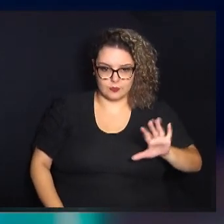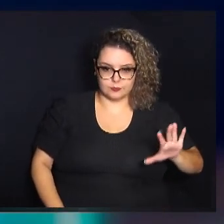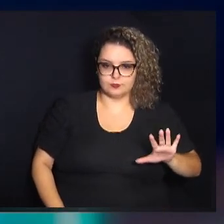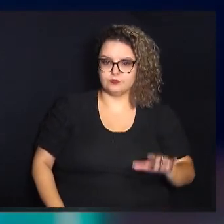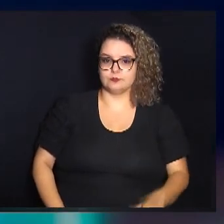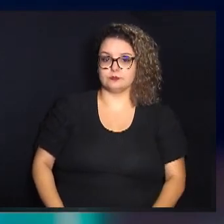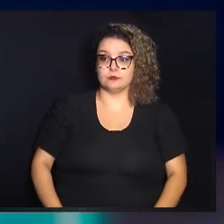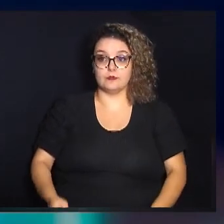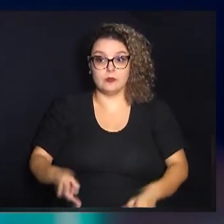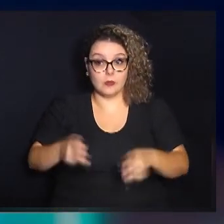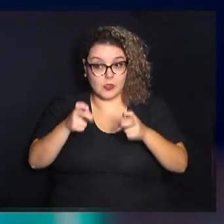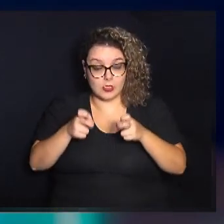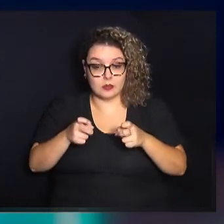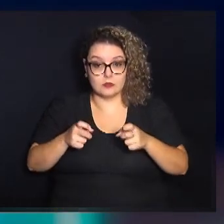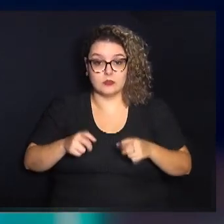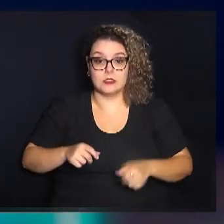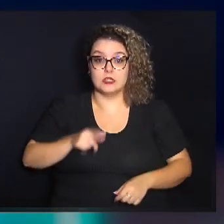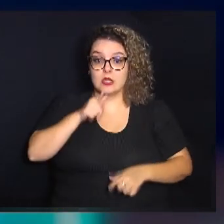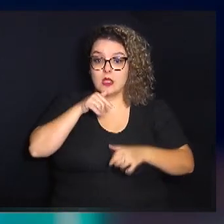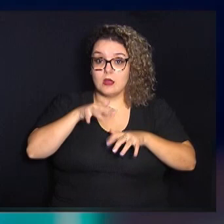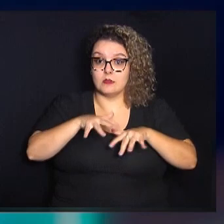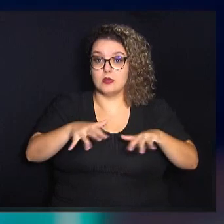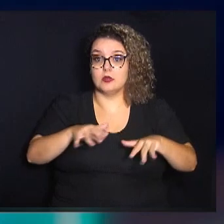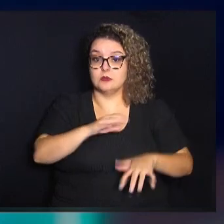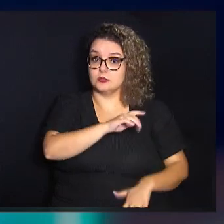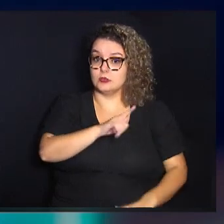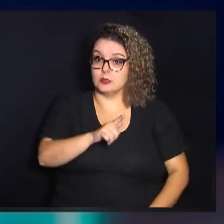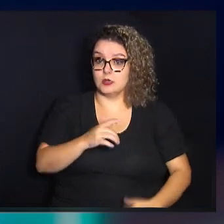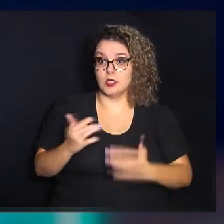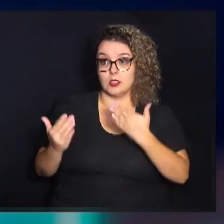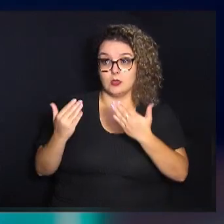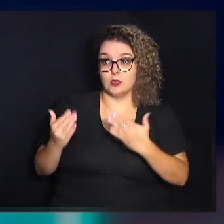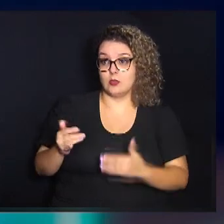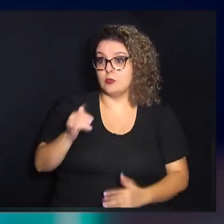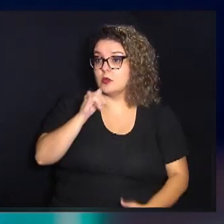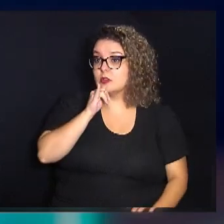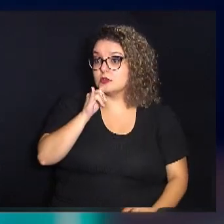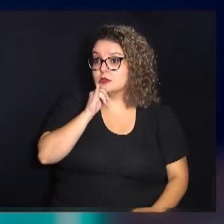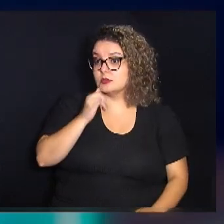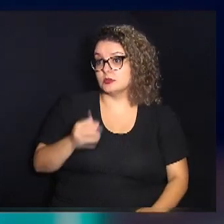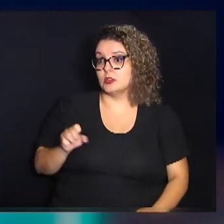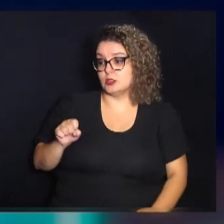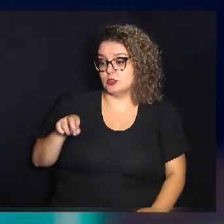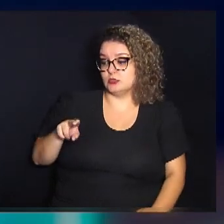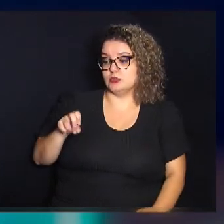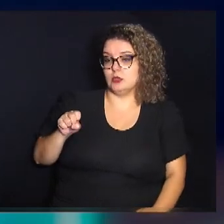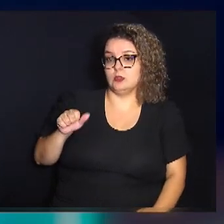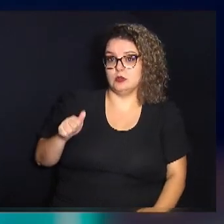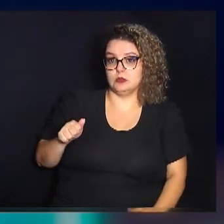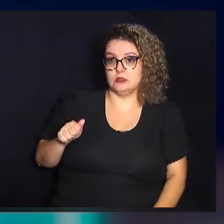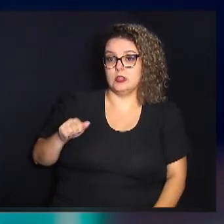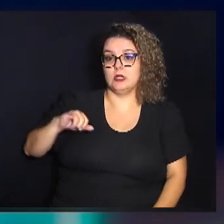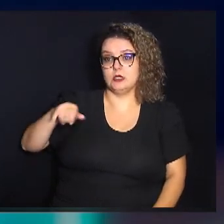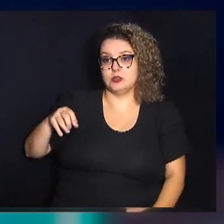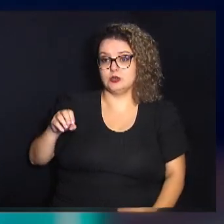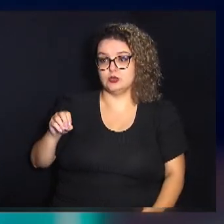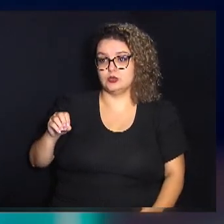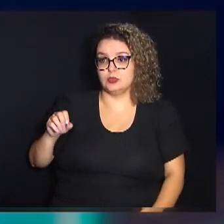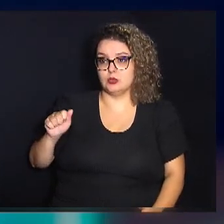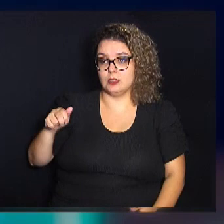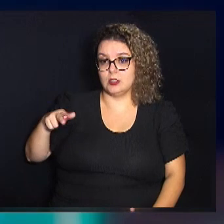esquerda. Perceba a densidade hídrica da região do Campo Grande quando comparado, por exemplo, com Sousas e Joaquim